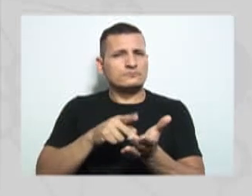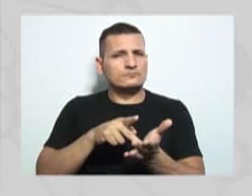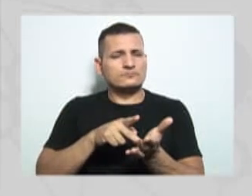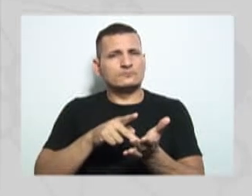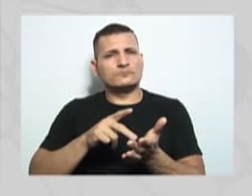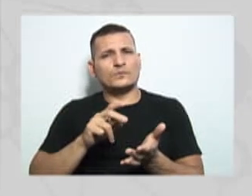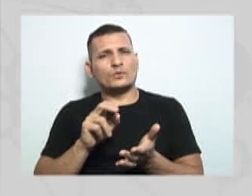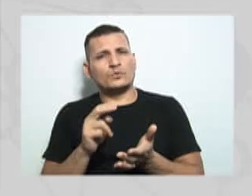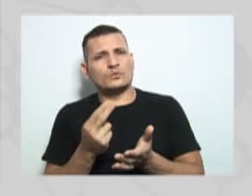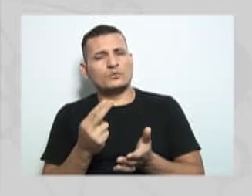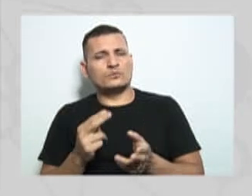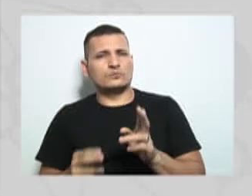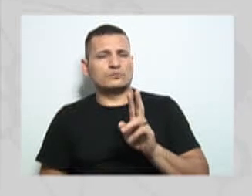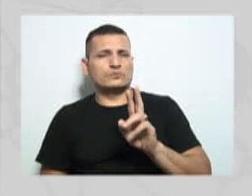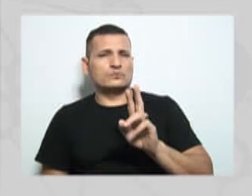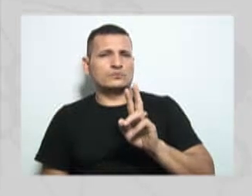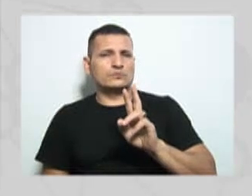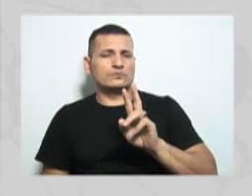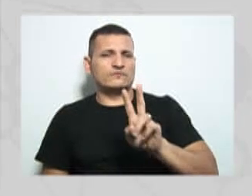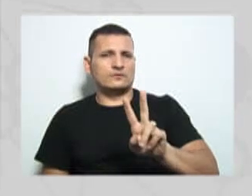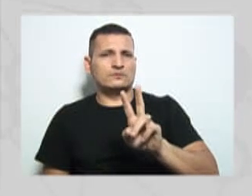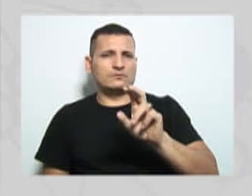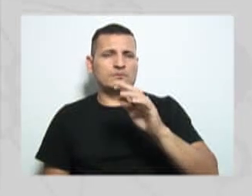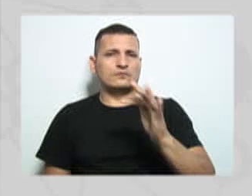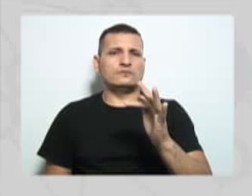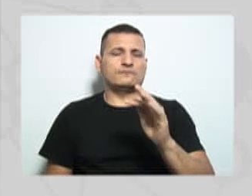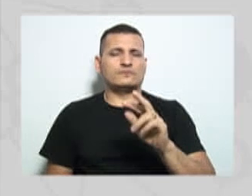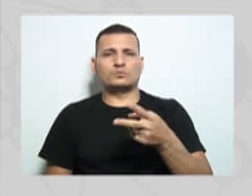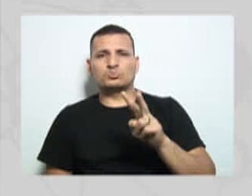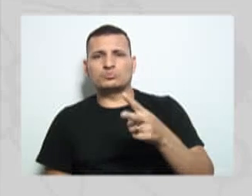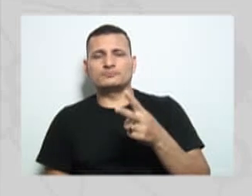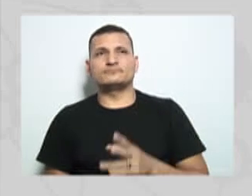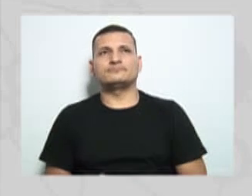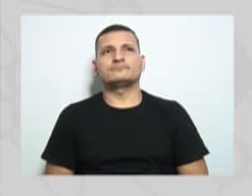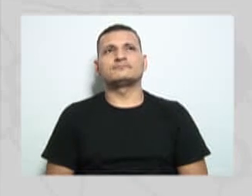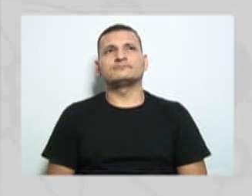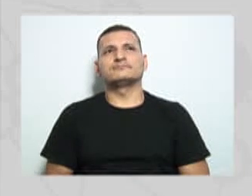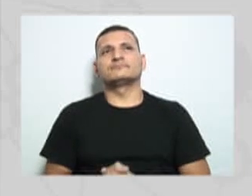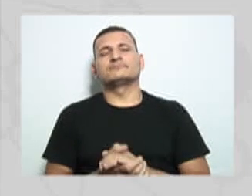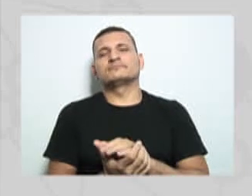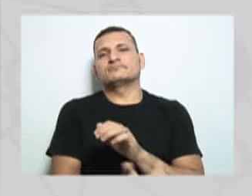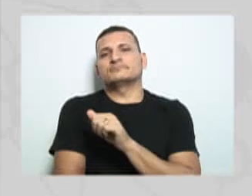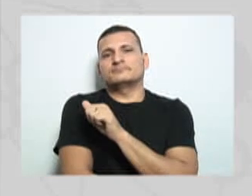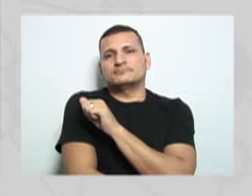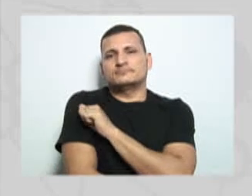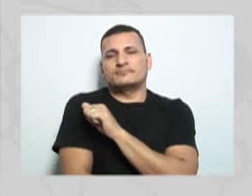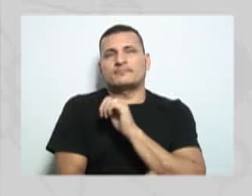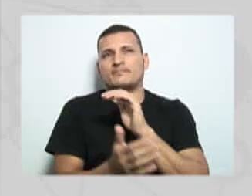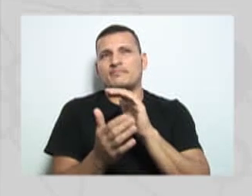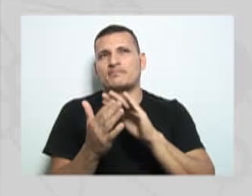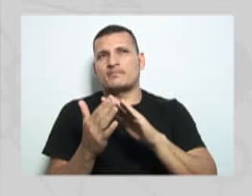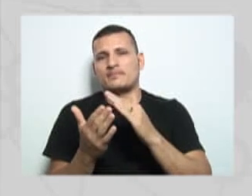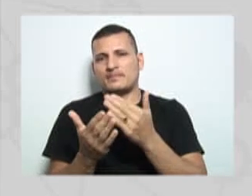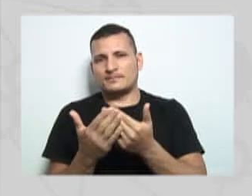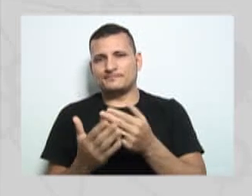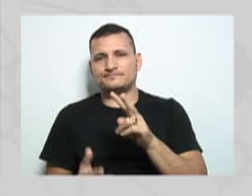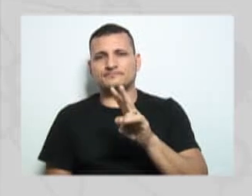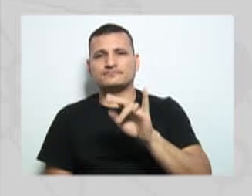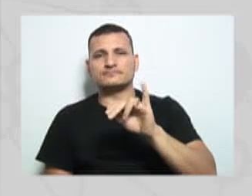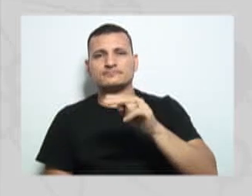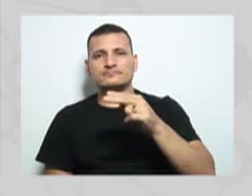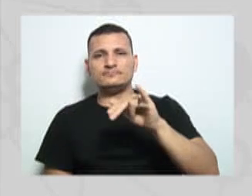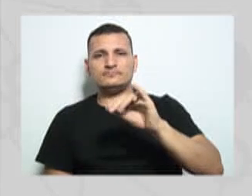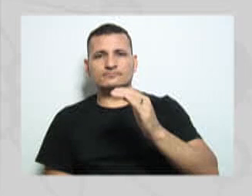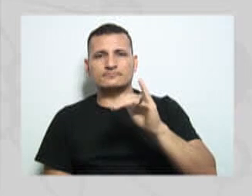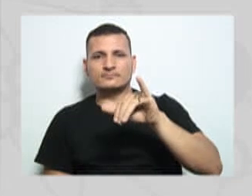cooperativas de consumo, professora? O que eles colocaram? Os alunos da Escola Vinícius de Moraes responderam que é verdadeiro. Os alunos também da Escola